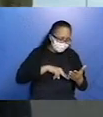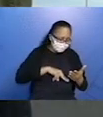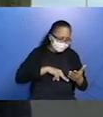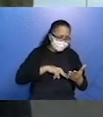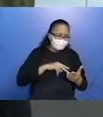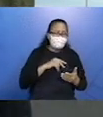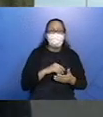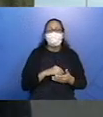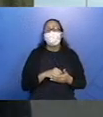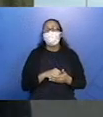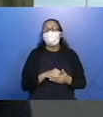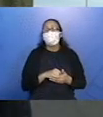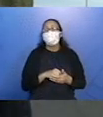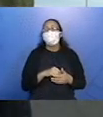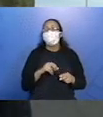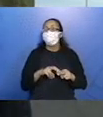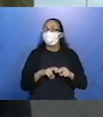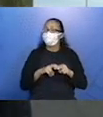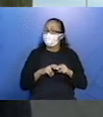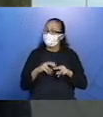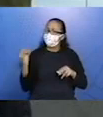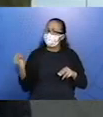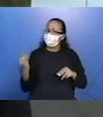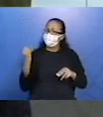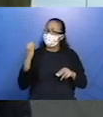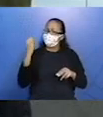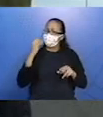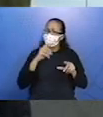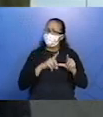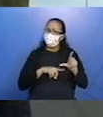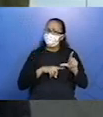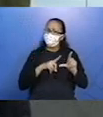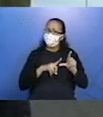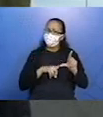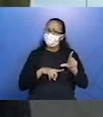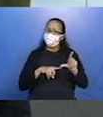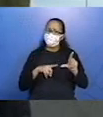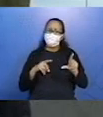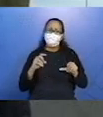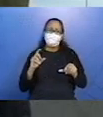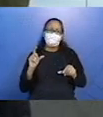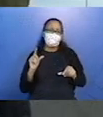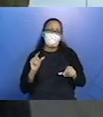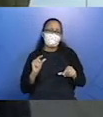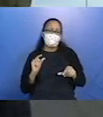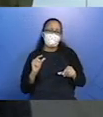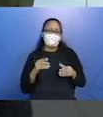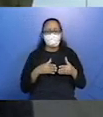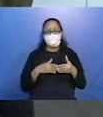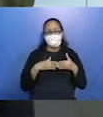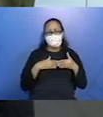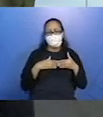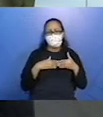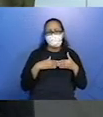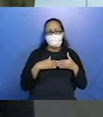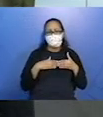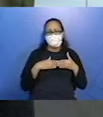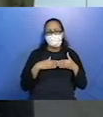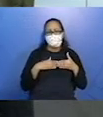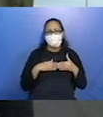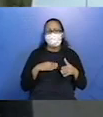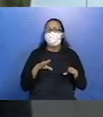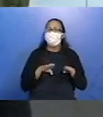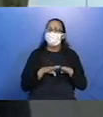tá bom? Por isso a importância da letra não ser tão pequena, por favor, tá certo? E capricho,